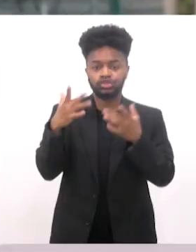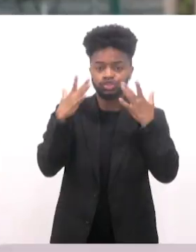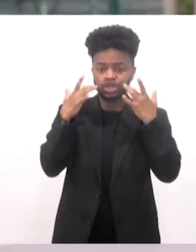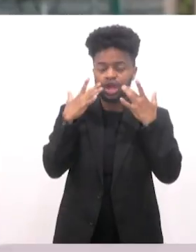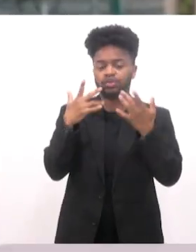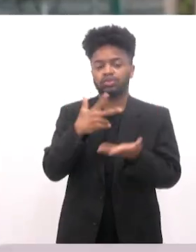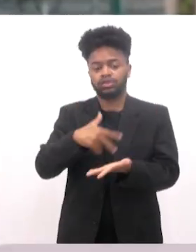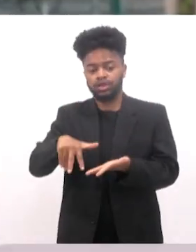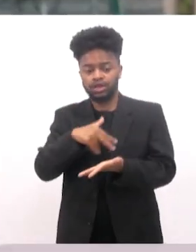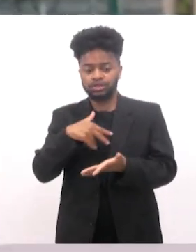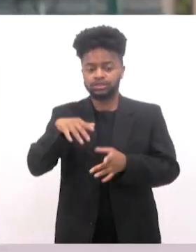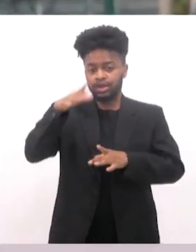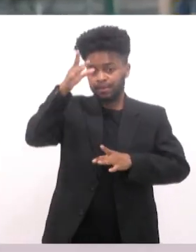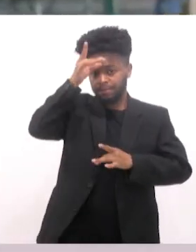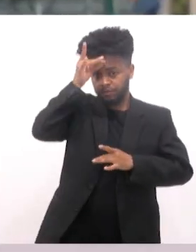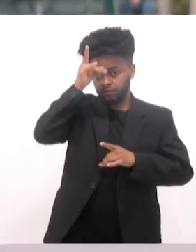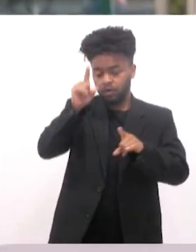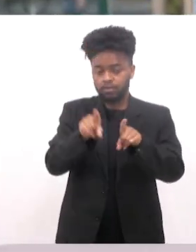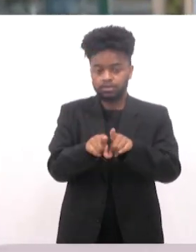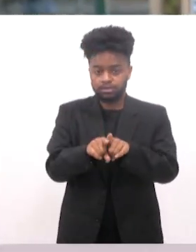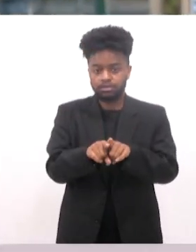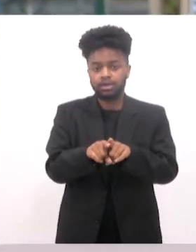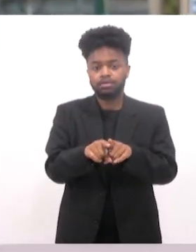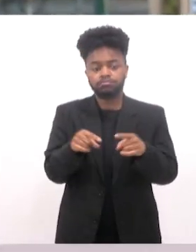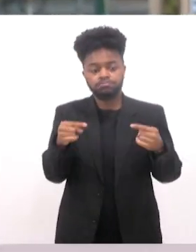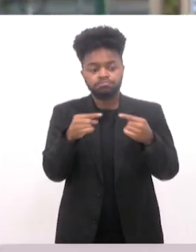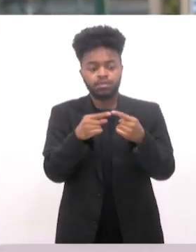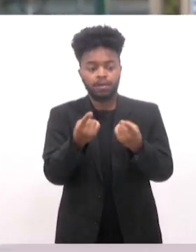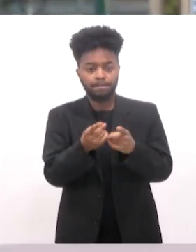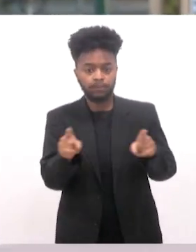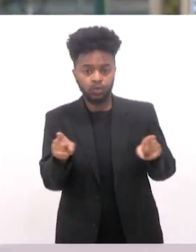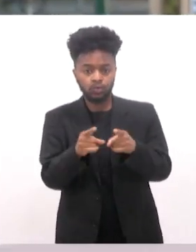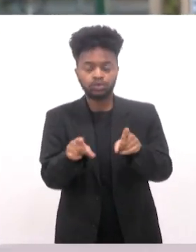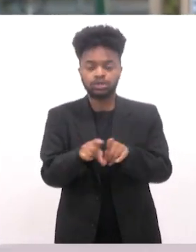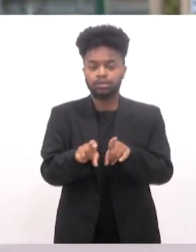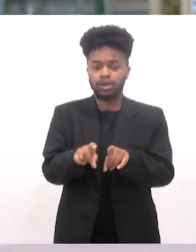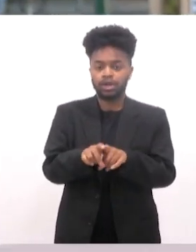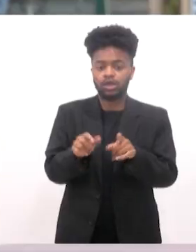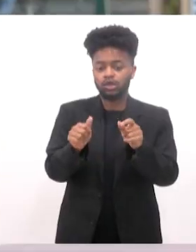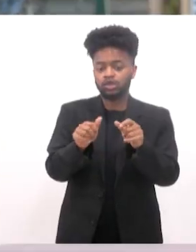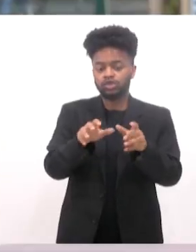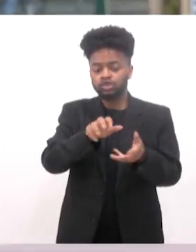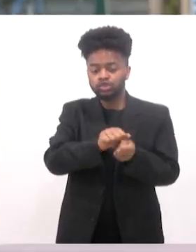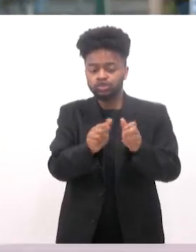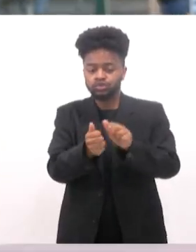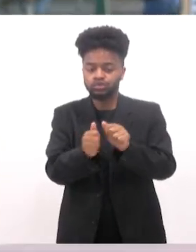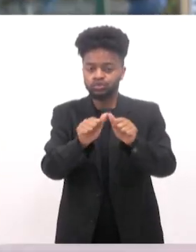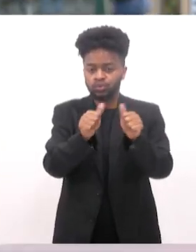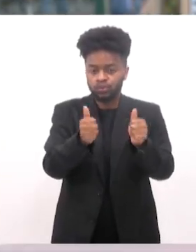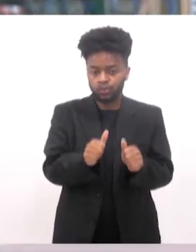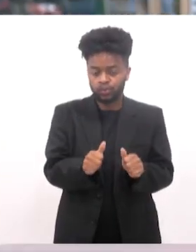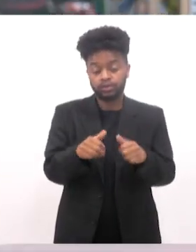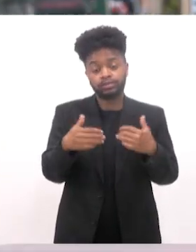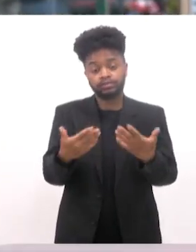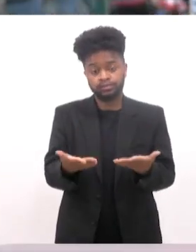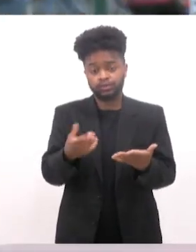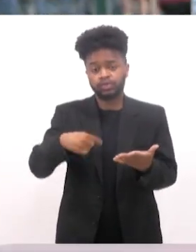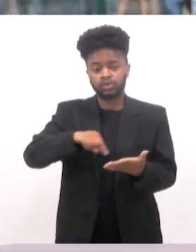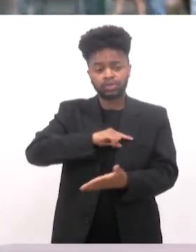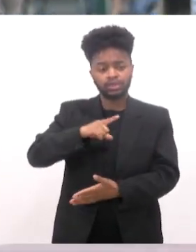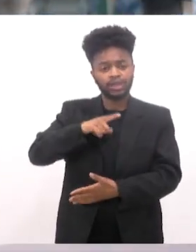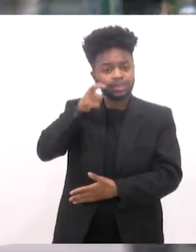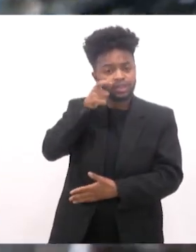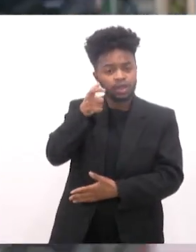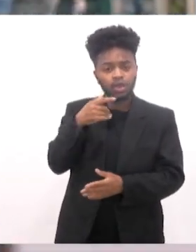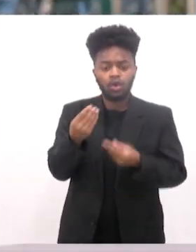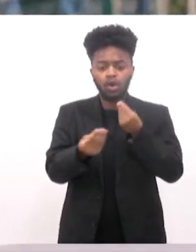dança, da performance, claro, mas também da música, da escultura, porque a gente anda muito interessado em como a palavra